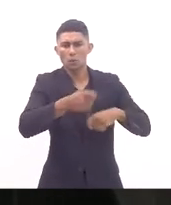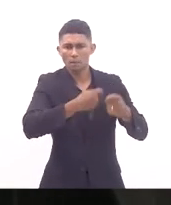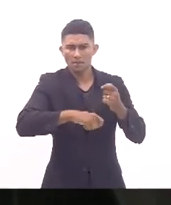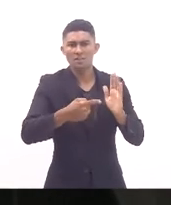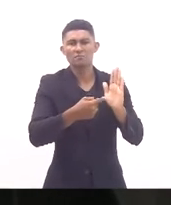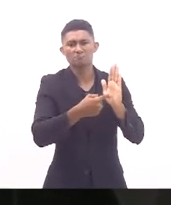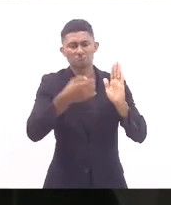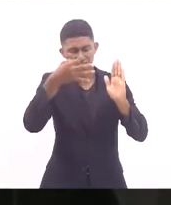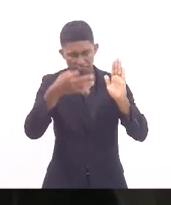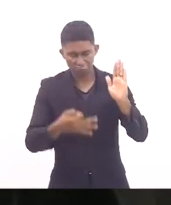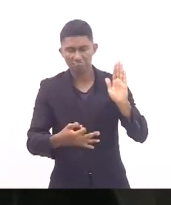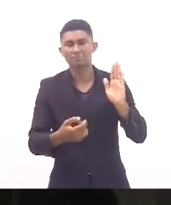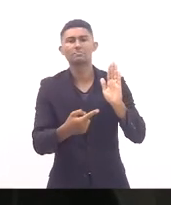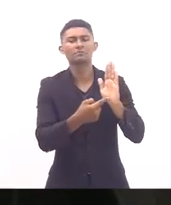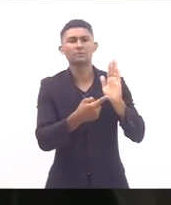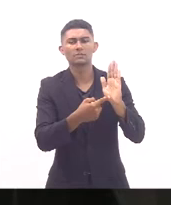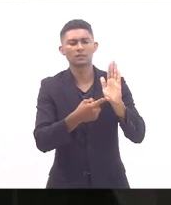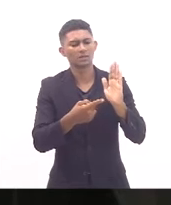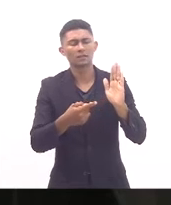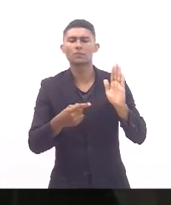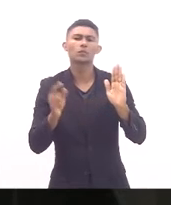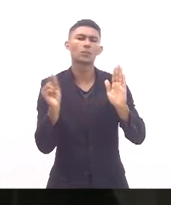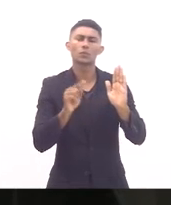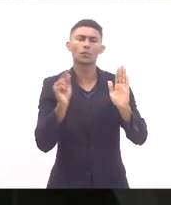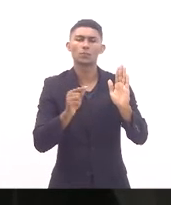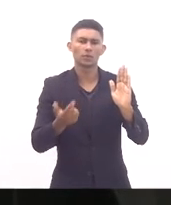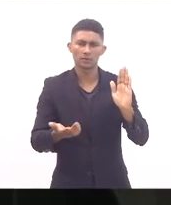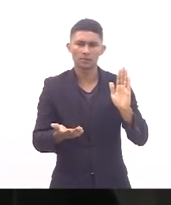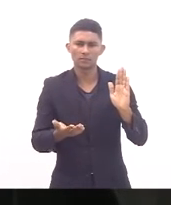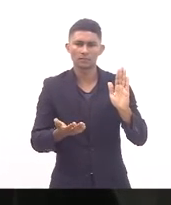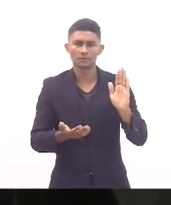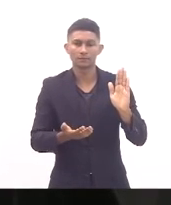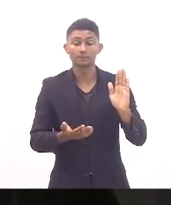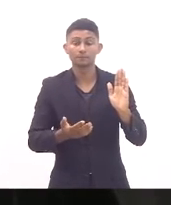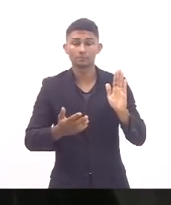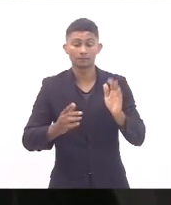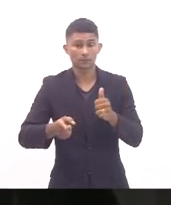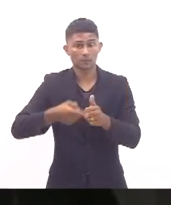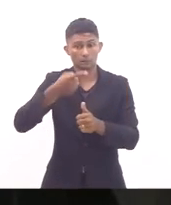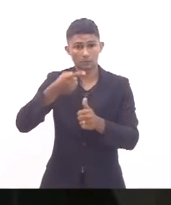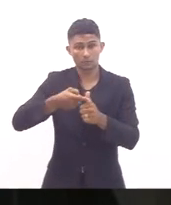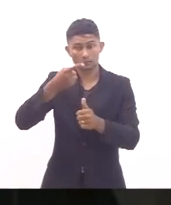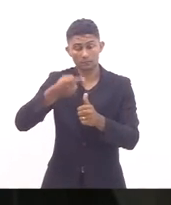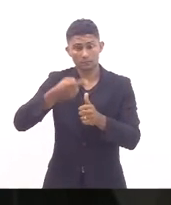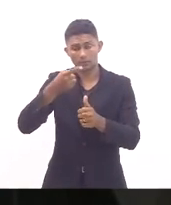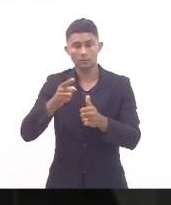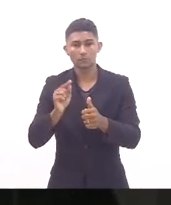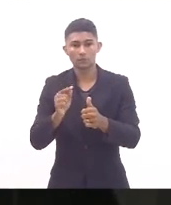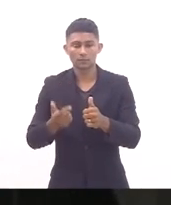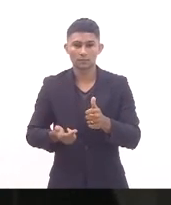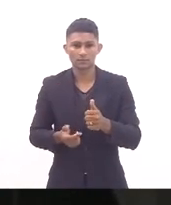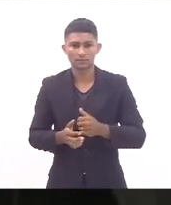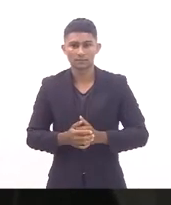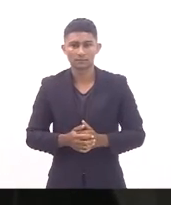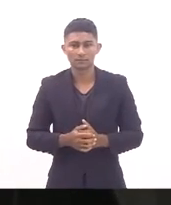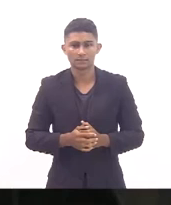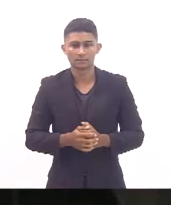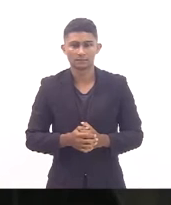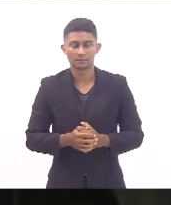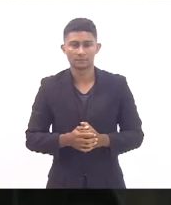eu falo aqui viés eu eu me refiro em primeiro lugar em primeiro lugar